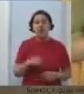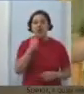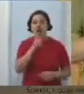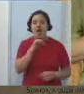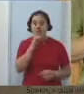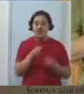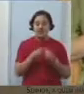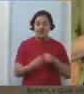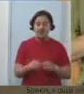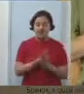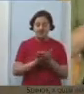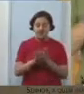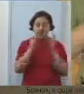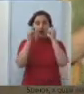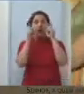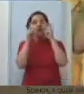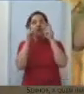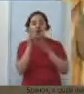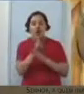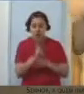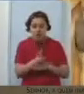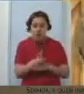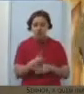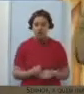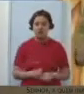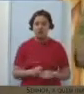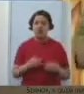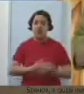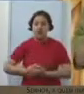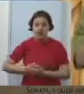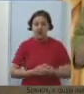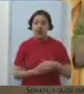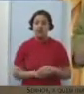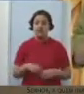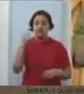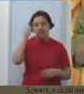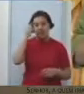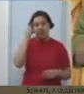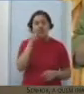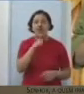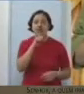dormir. Porque pensa que mãe dorme, pai dorme.